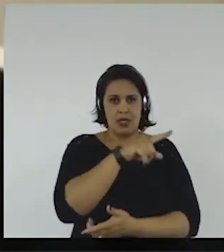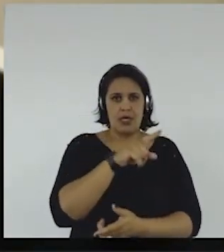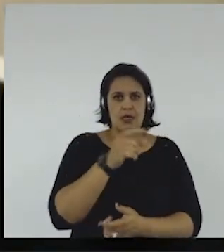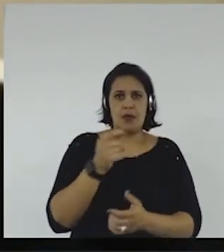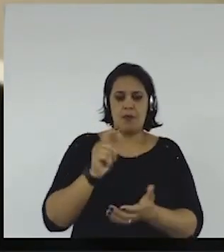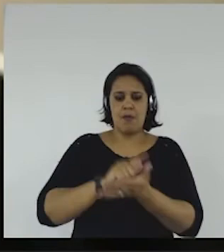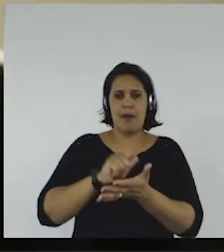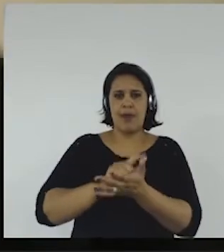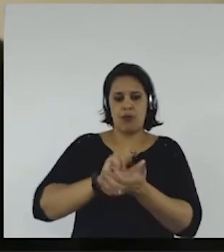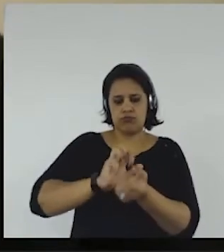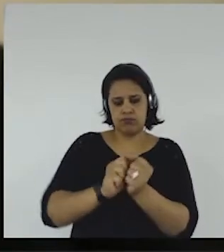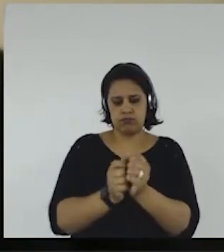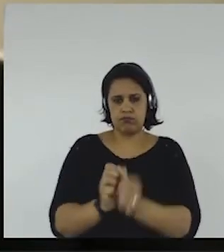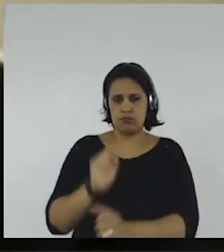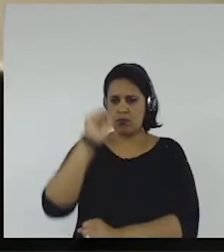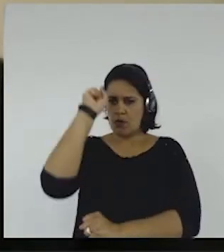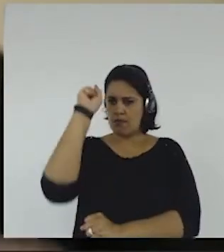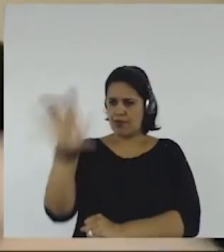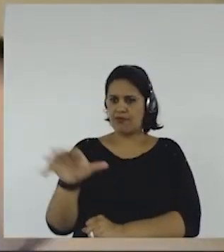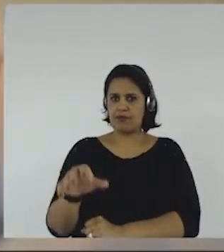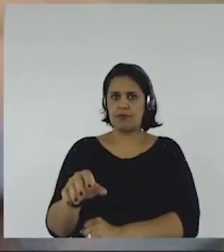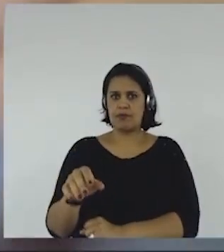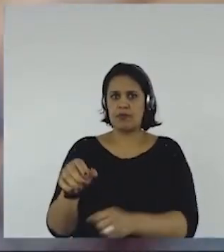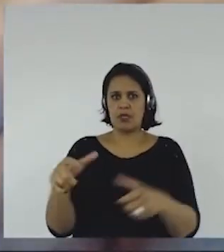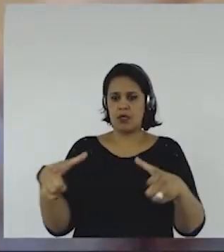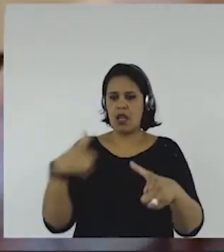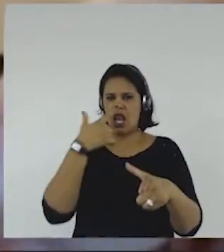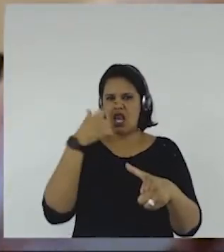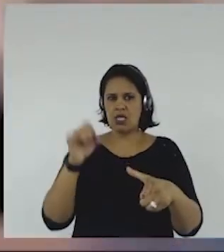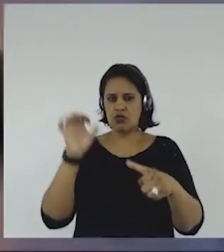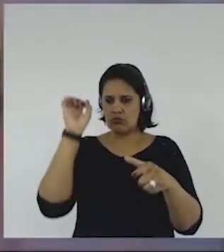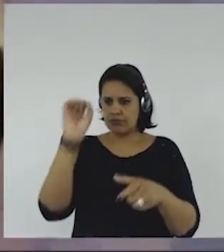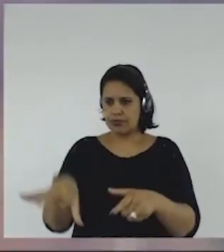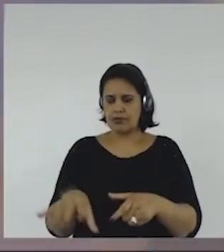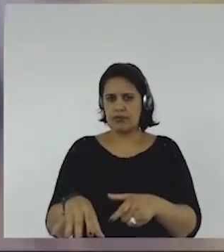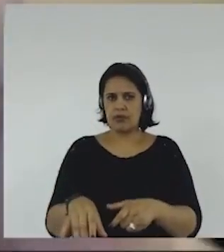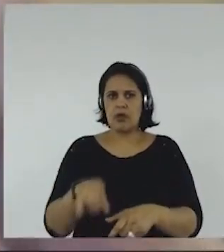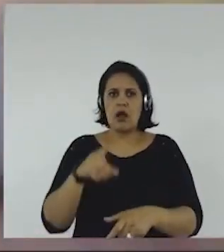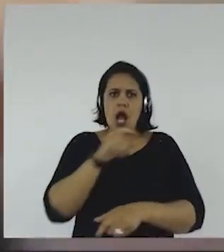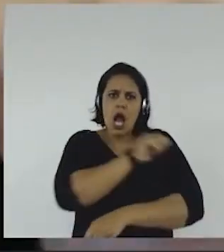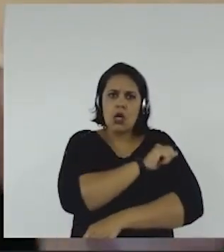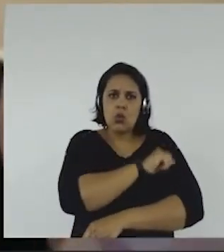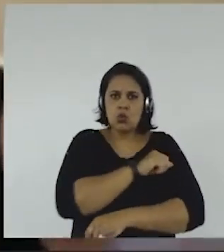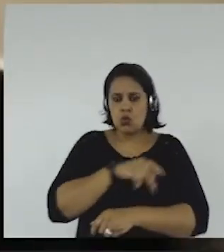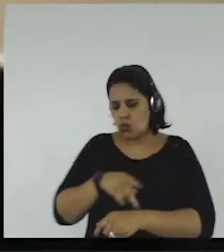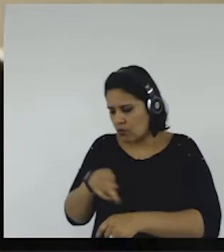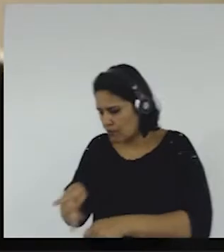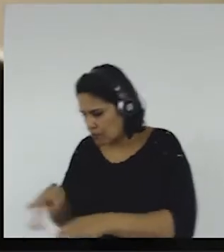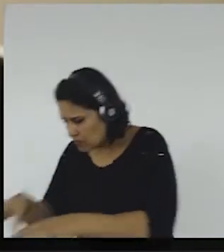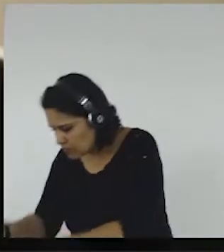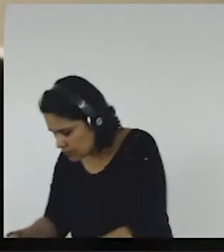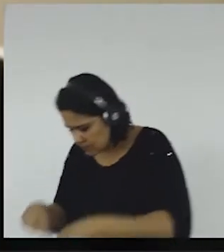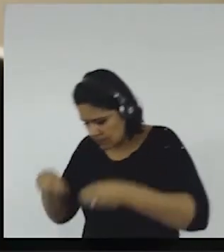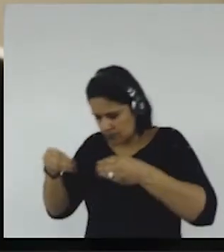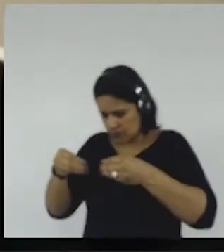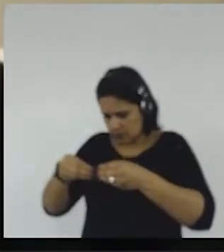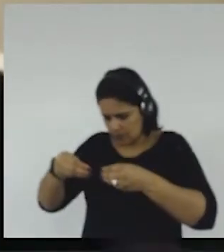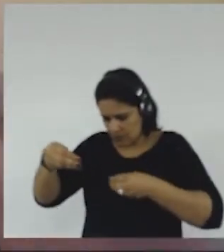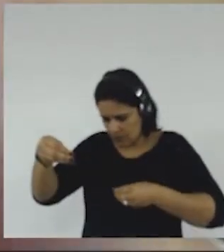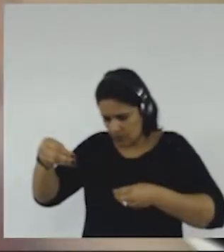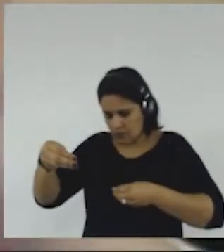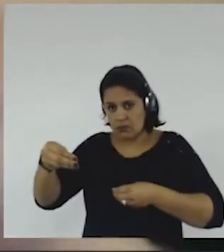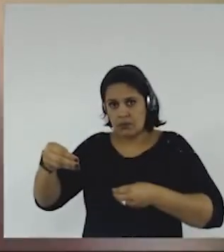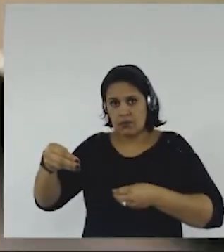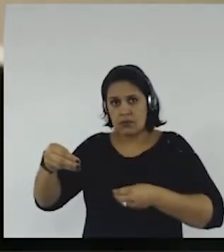de lixo. O aluno foi verificar o papel que dizia apenas posse, para se lembrar qual era o tema da